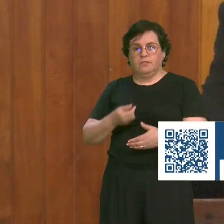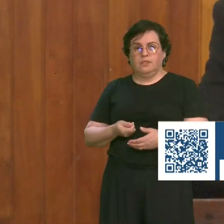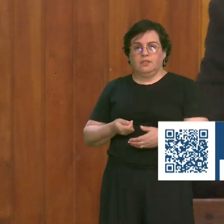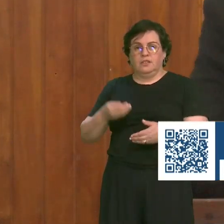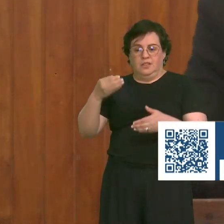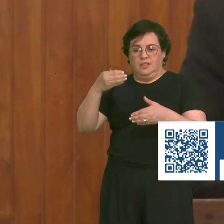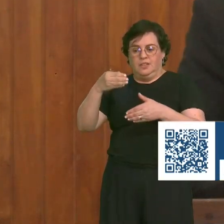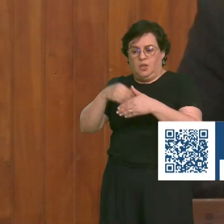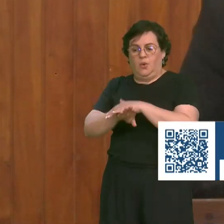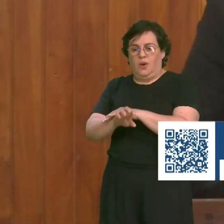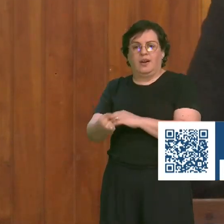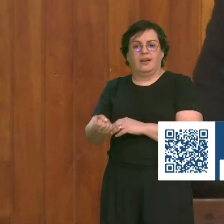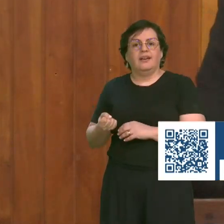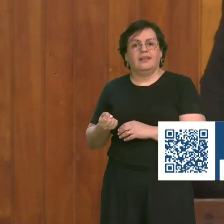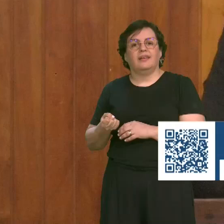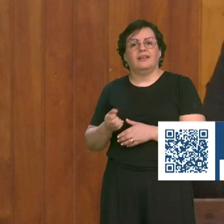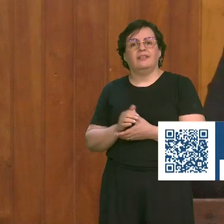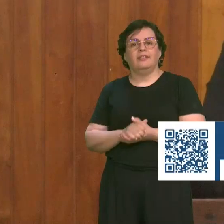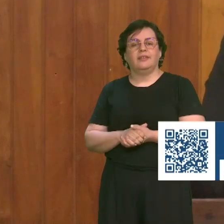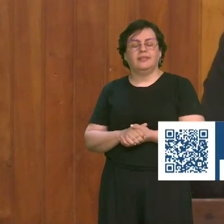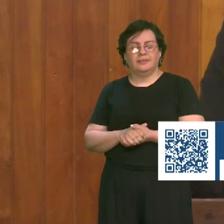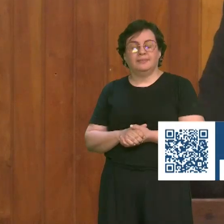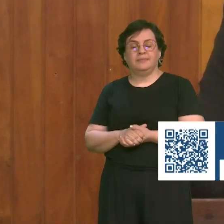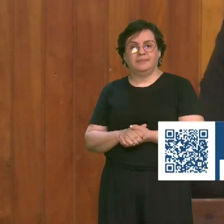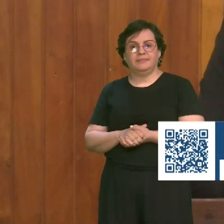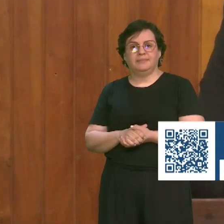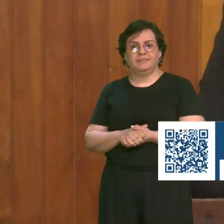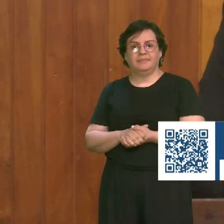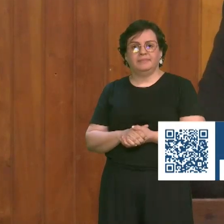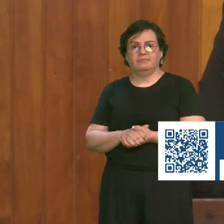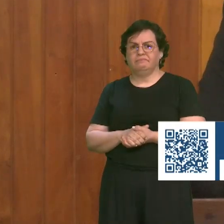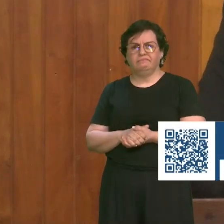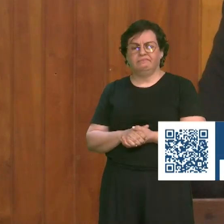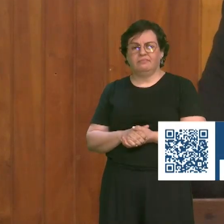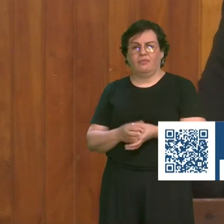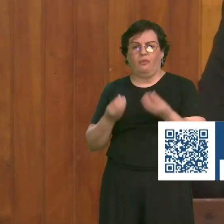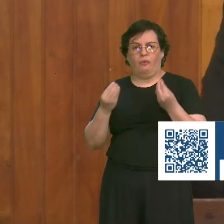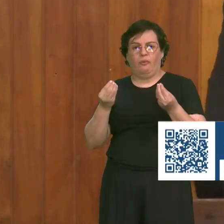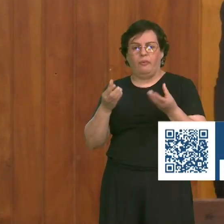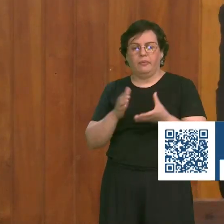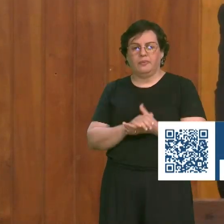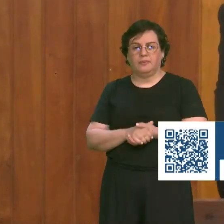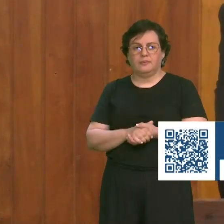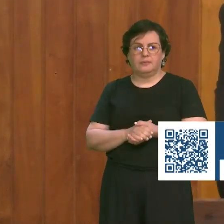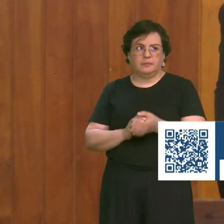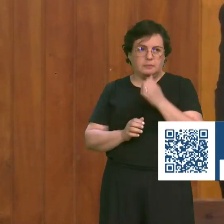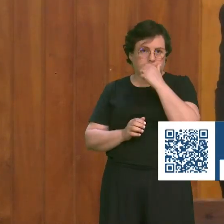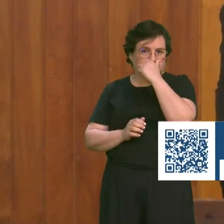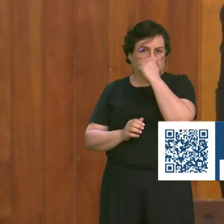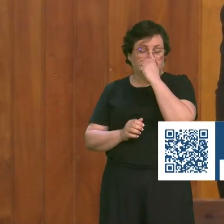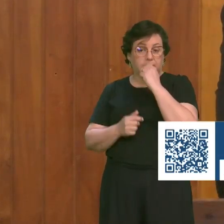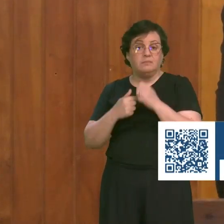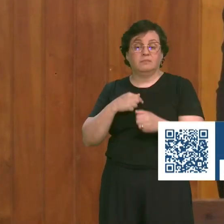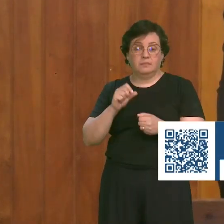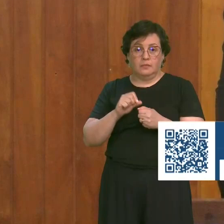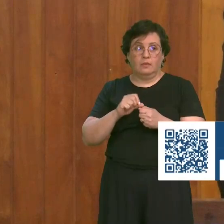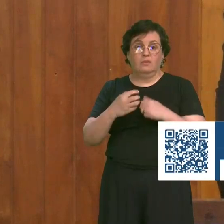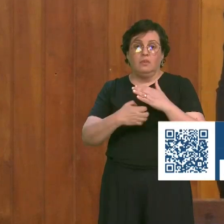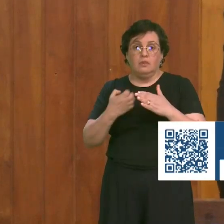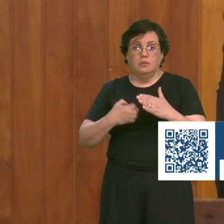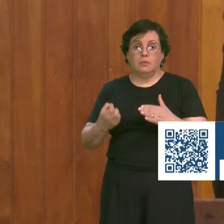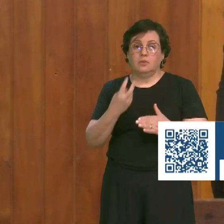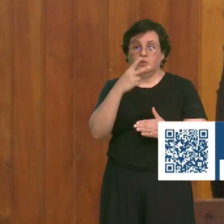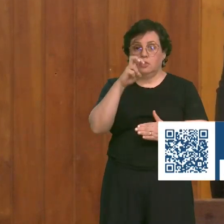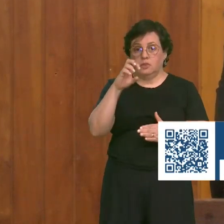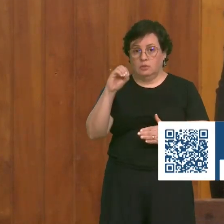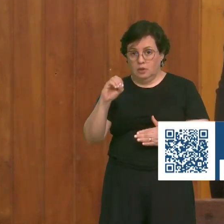proposta isso é ridículo então eu fiz emendas 250 mil palavras